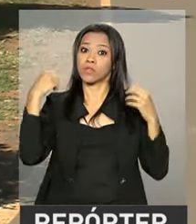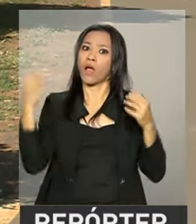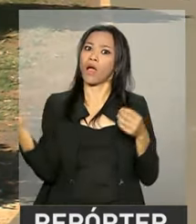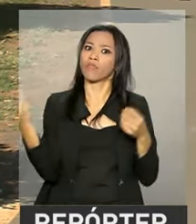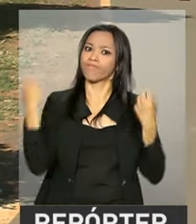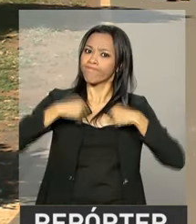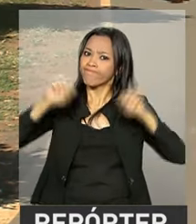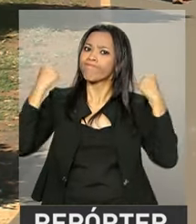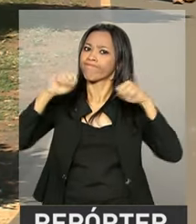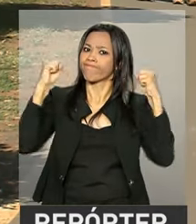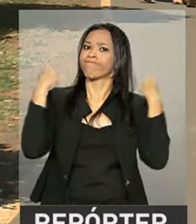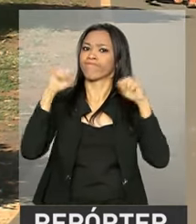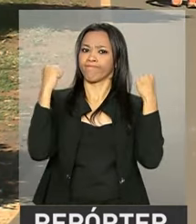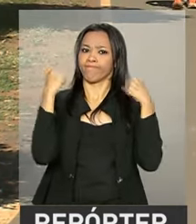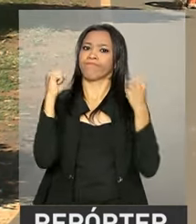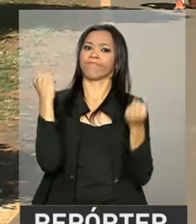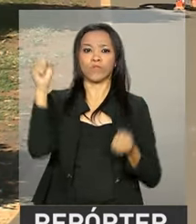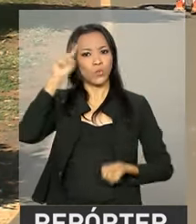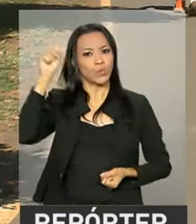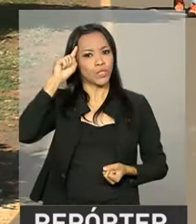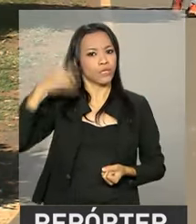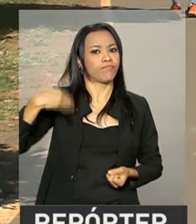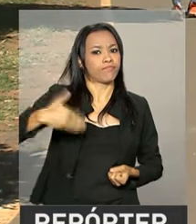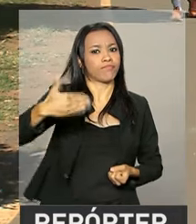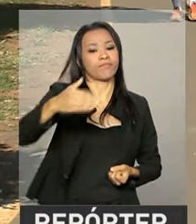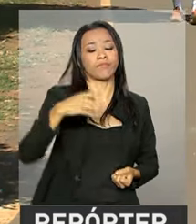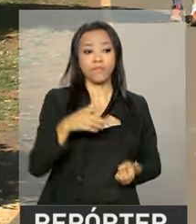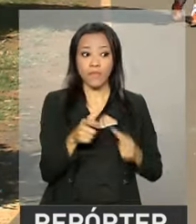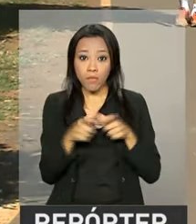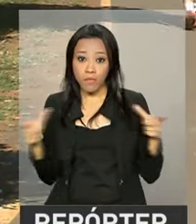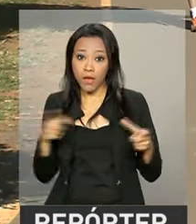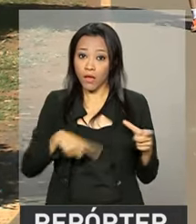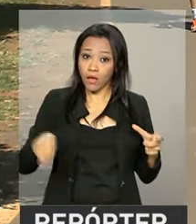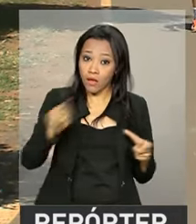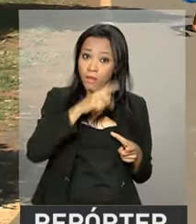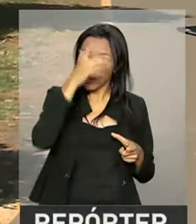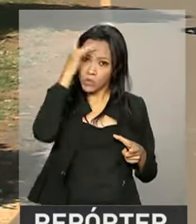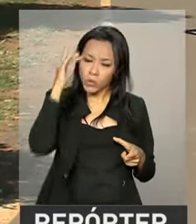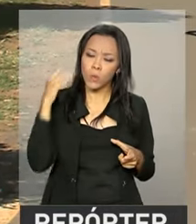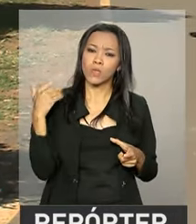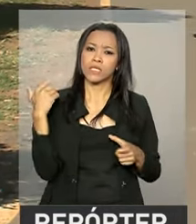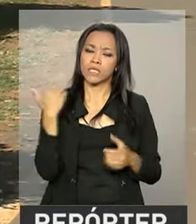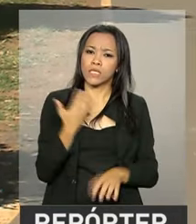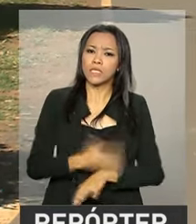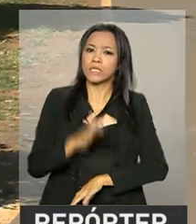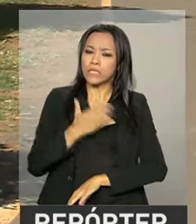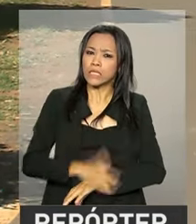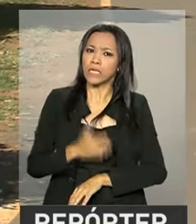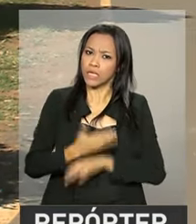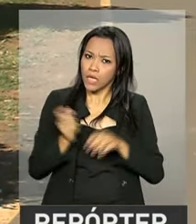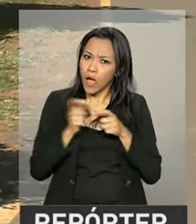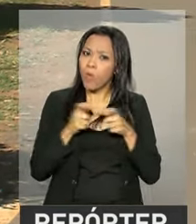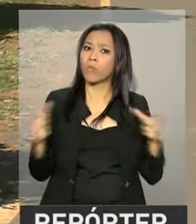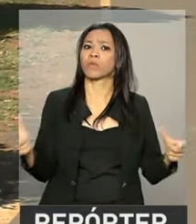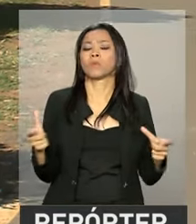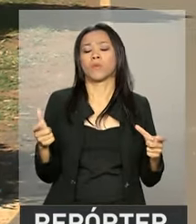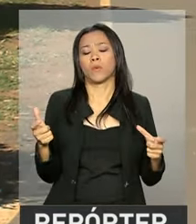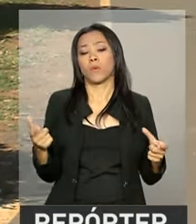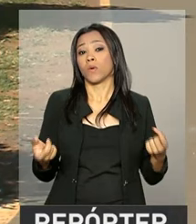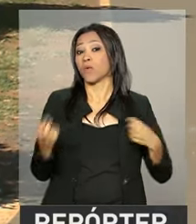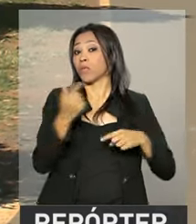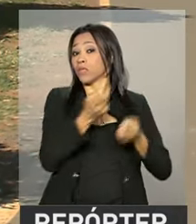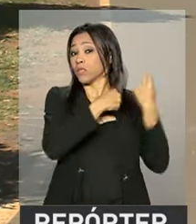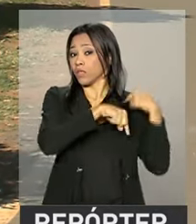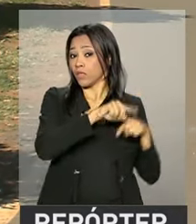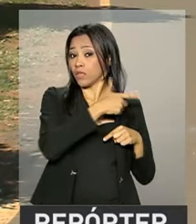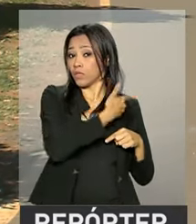exercício físico no dia a dia. A quantidade de pessoas que praticam atividade no tempo livre aumentou. Em